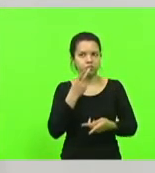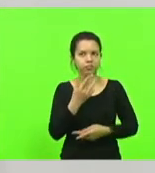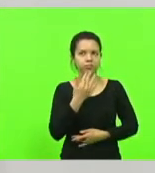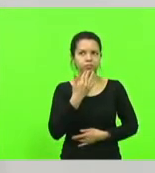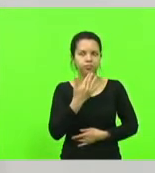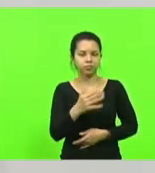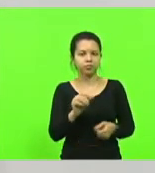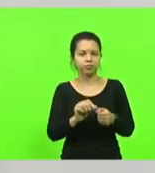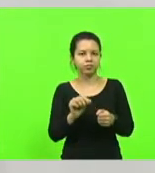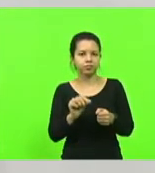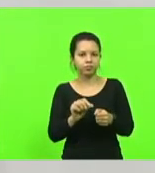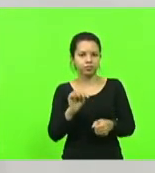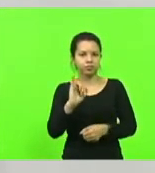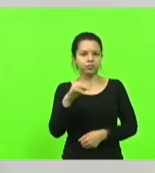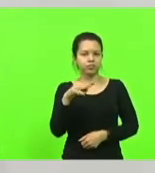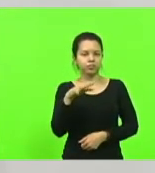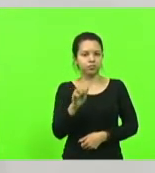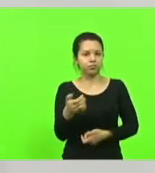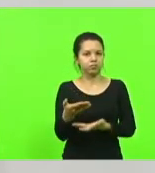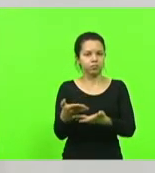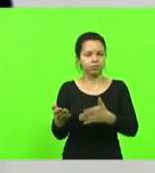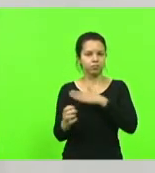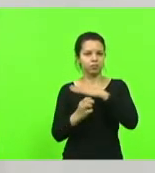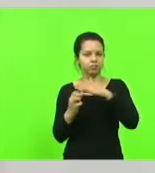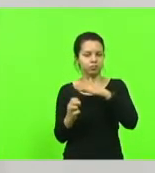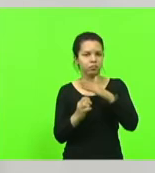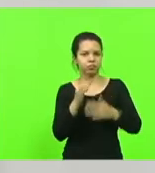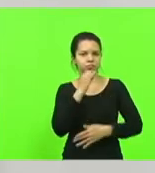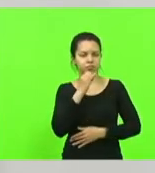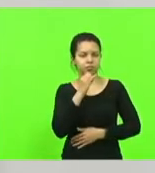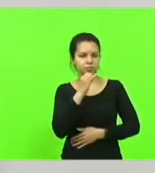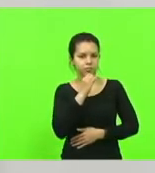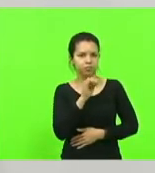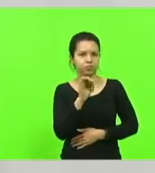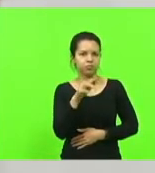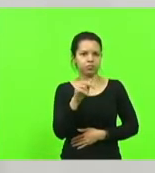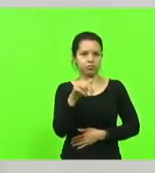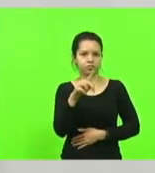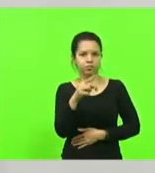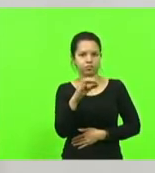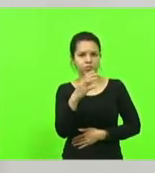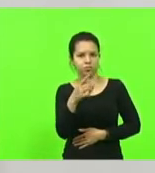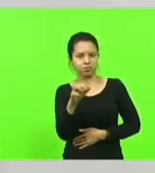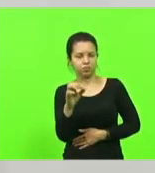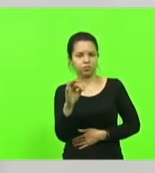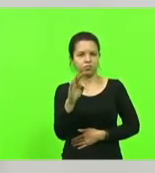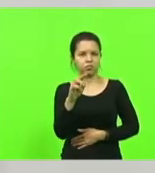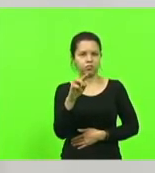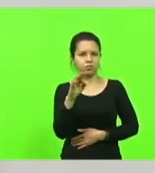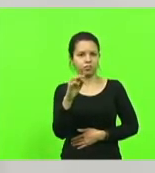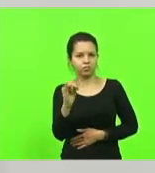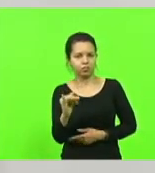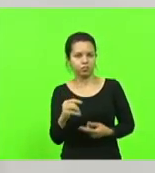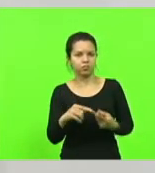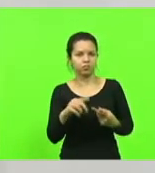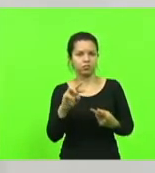IMA por empresas como Fundição Tupi, como Schultes, várias empresas grandes